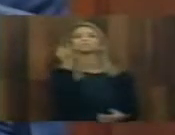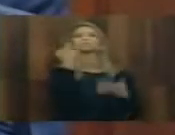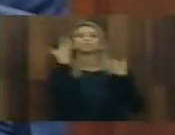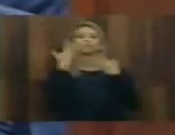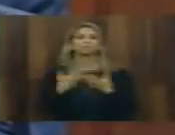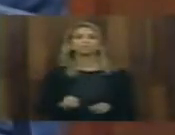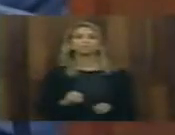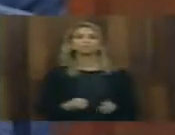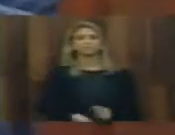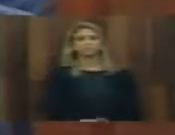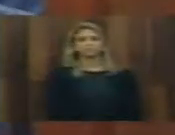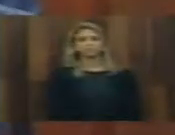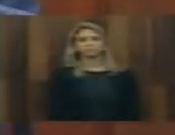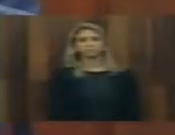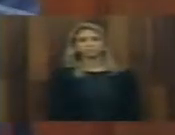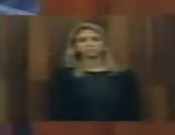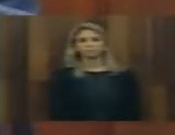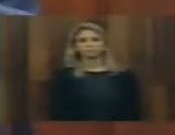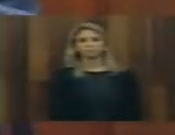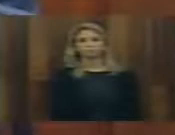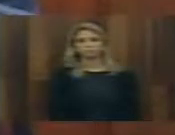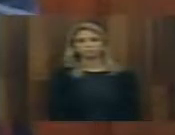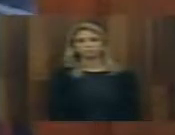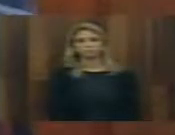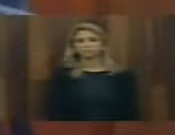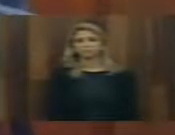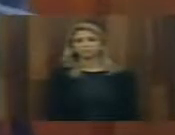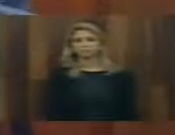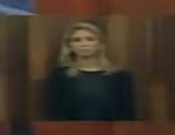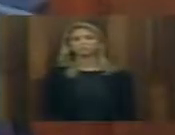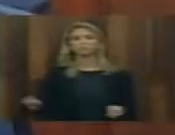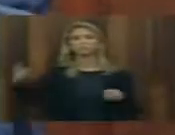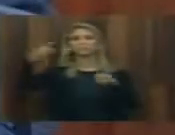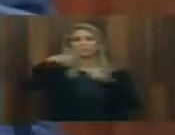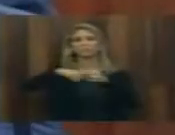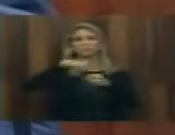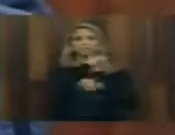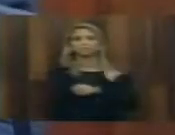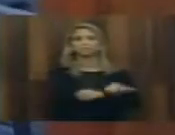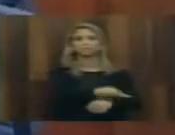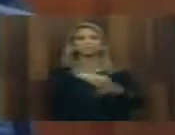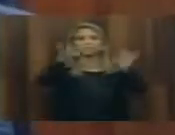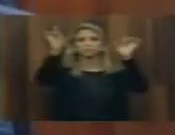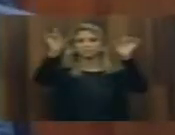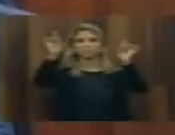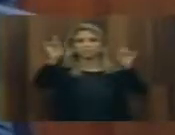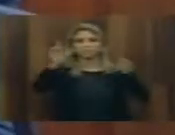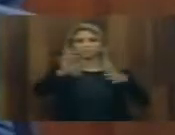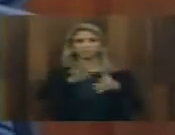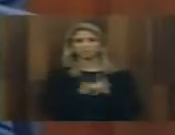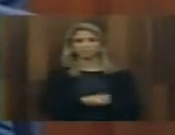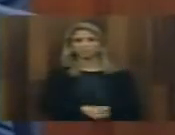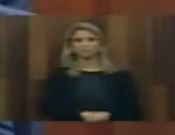Os favoráveis permaneçam como estão, aprovado por unanimidade. A matéria volta em sessão extraordinária.